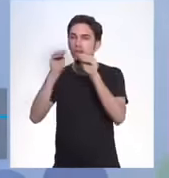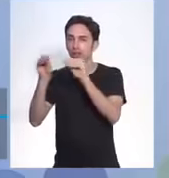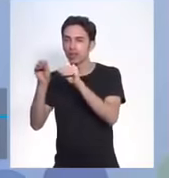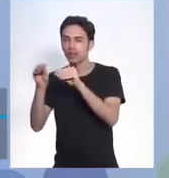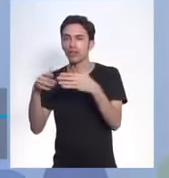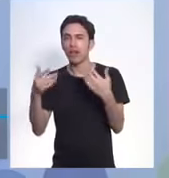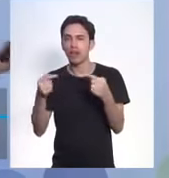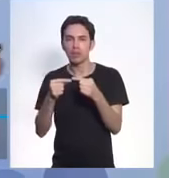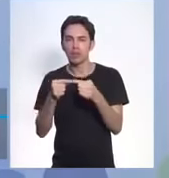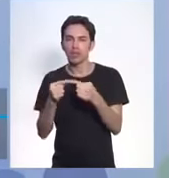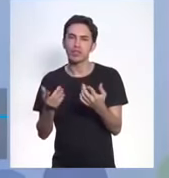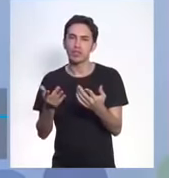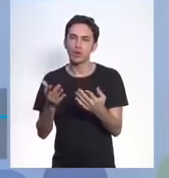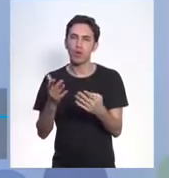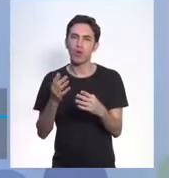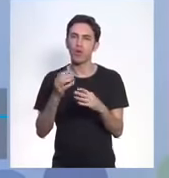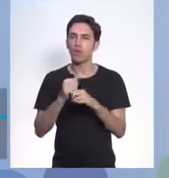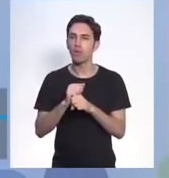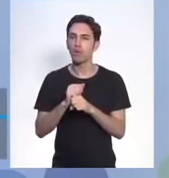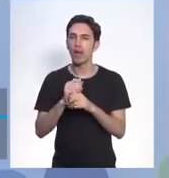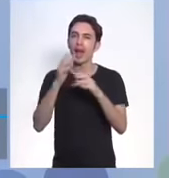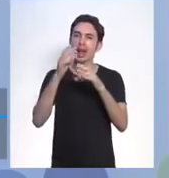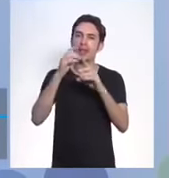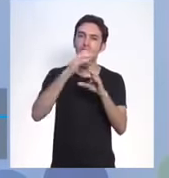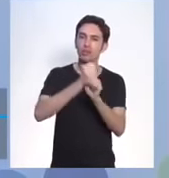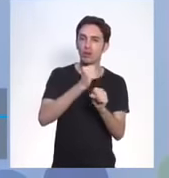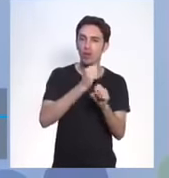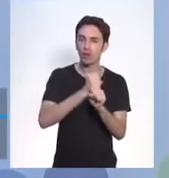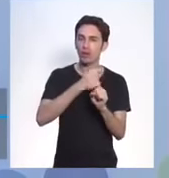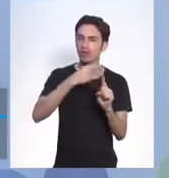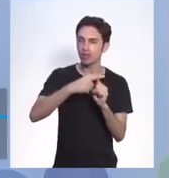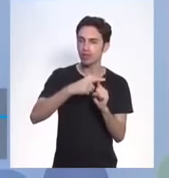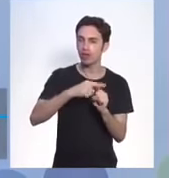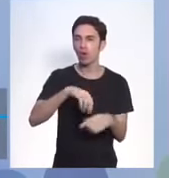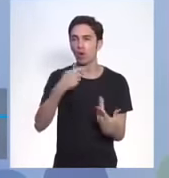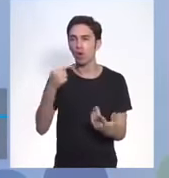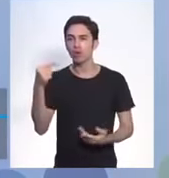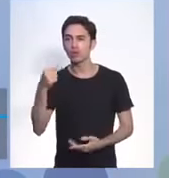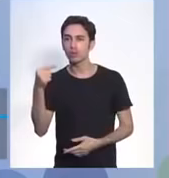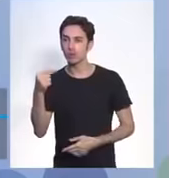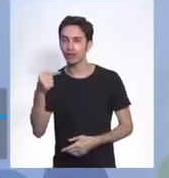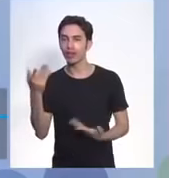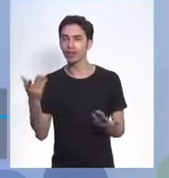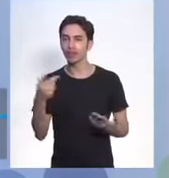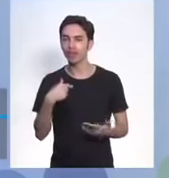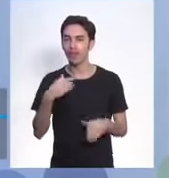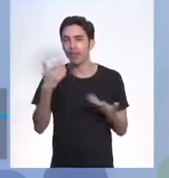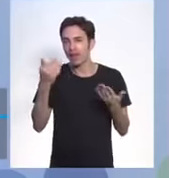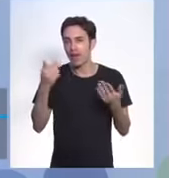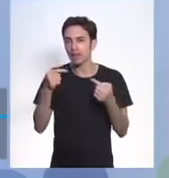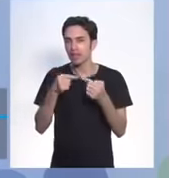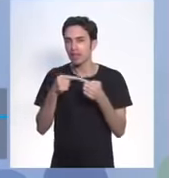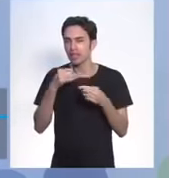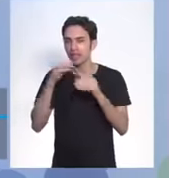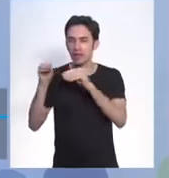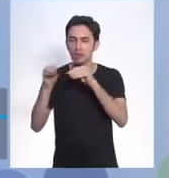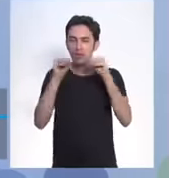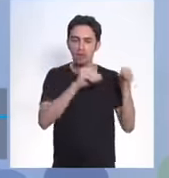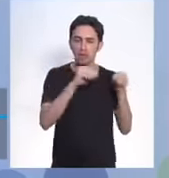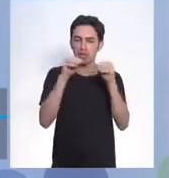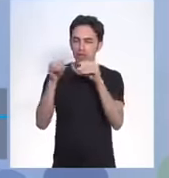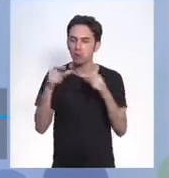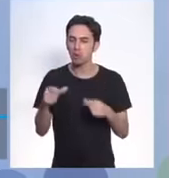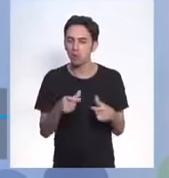uma subtração depende para onde eu vou movimentar Então essa movimentação Eu não mudei as características aí da